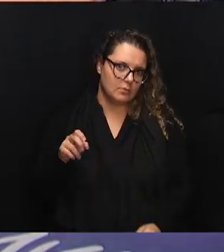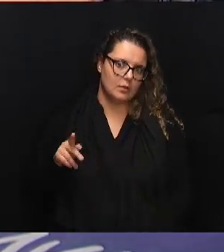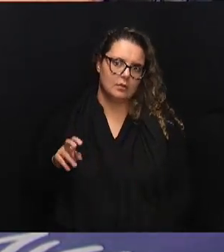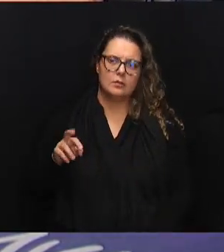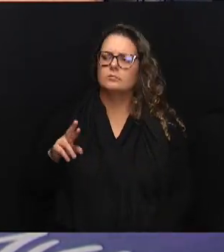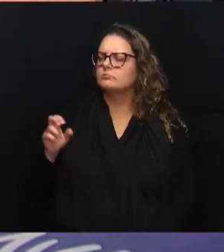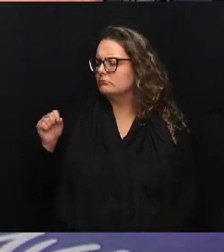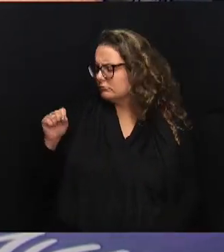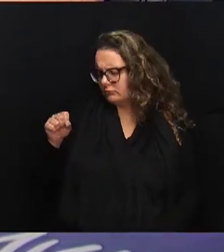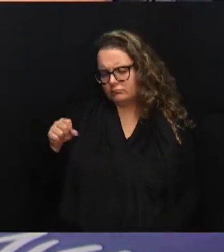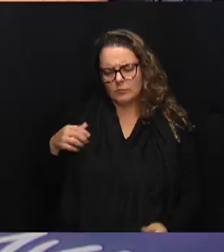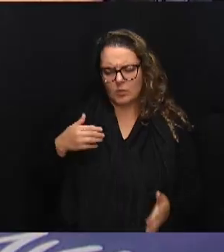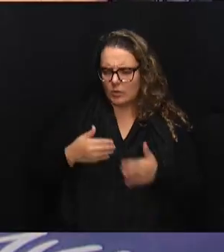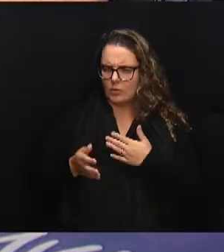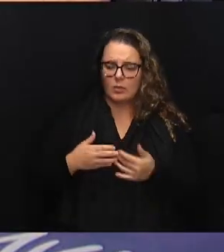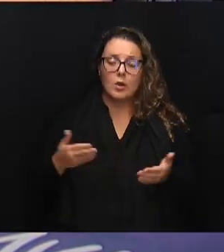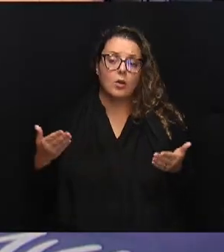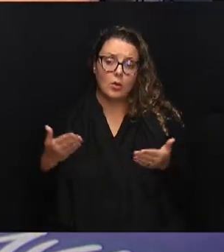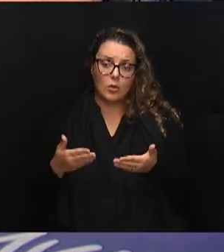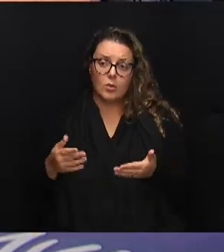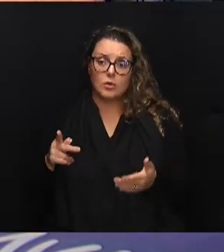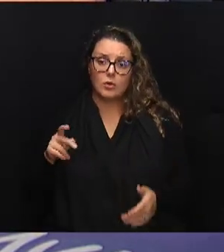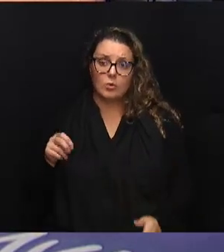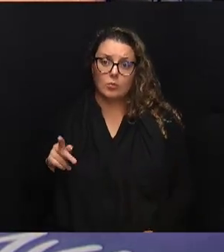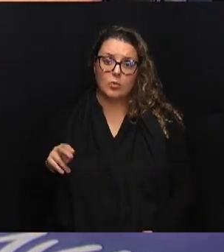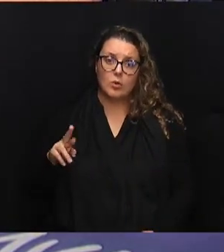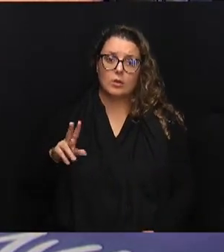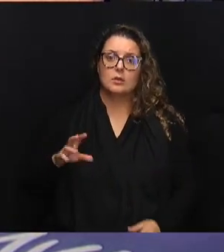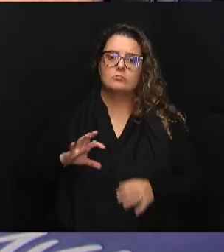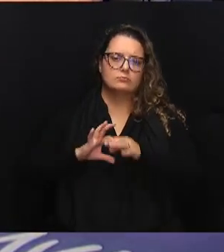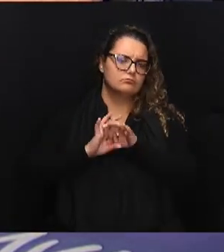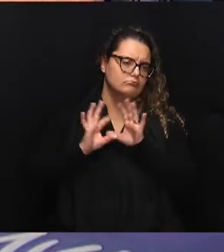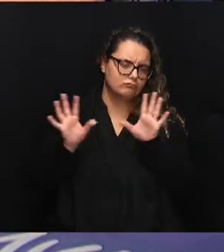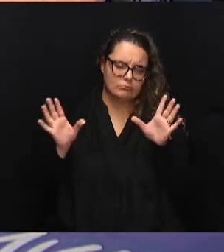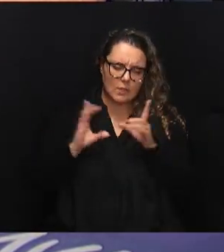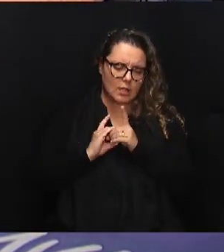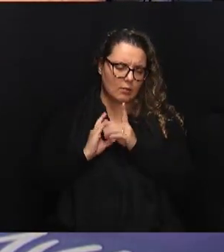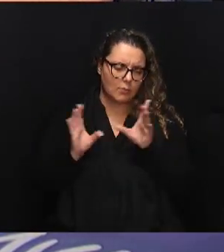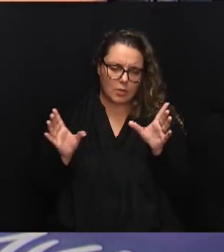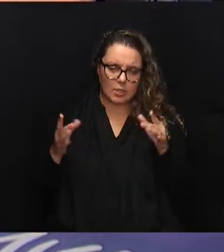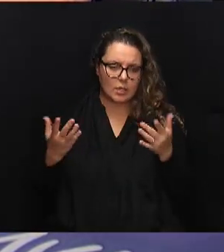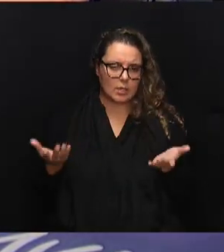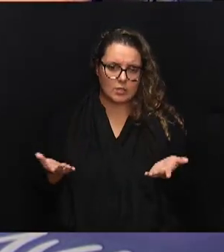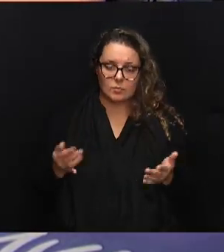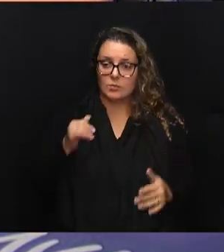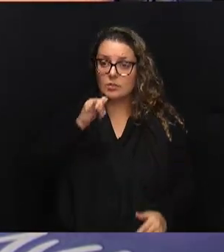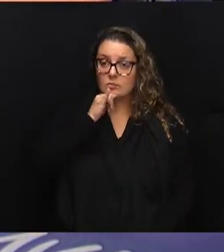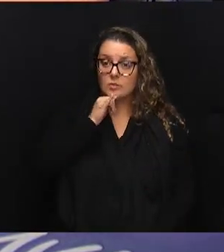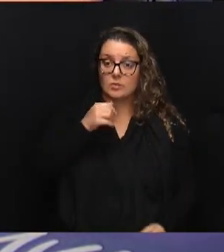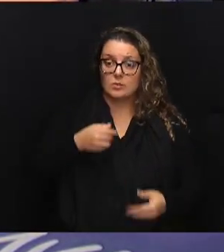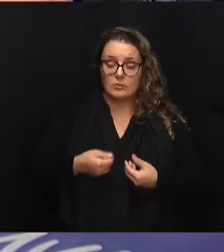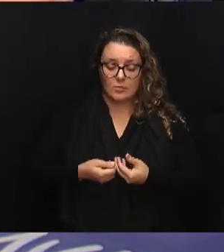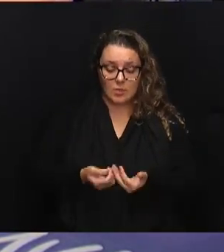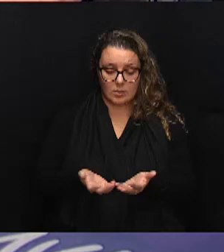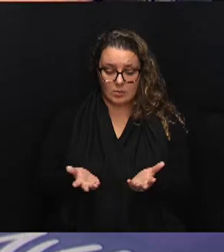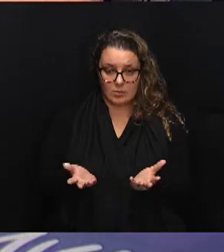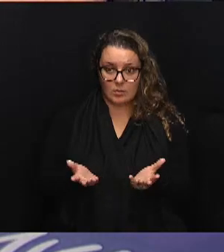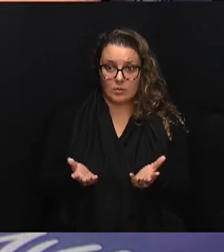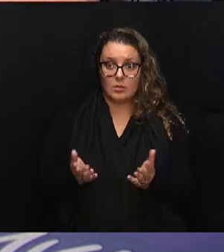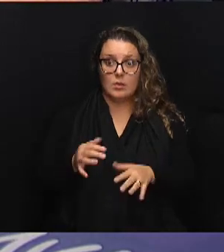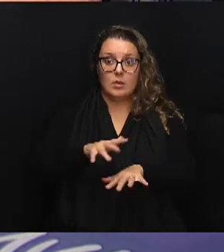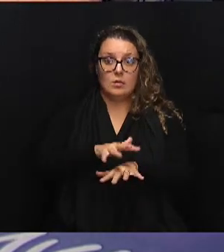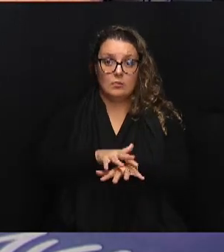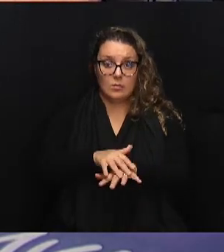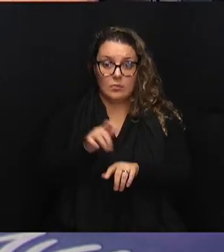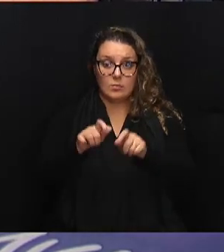qualquer um pode jogar poker. Hoje em dia o poker é um esporte muito democrático. Então assim, a gente tem, por exemplo, um baralho em braille para